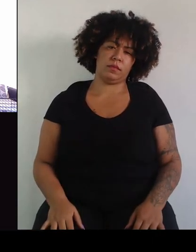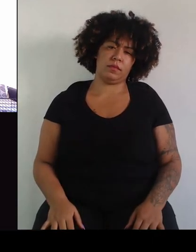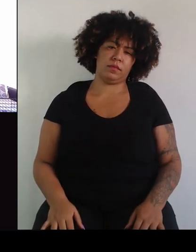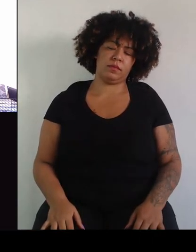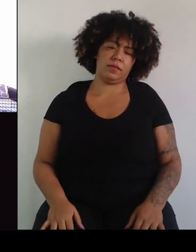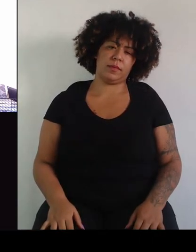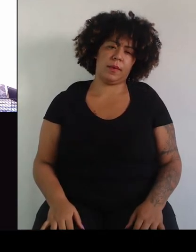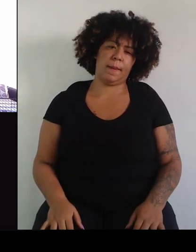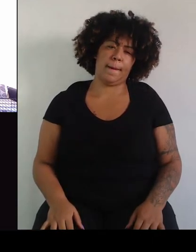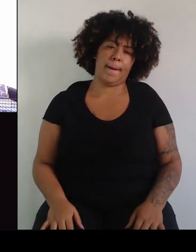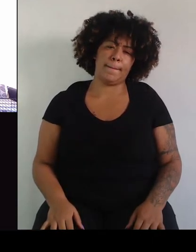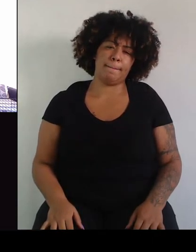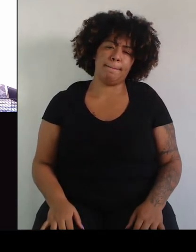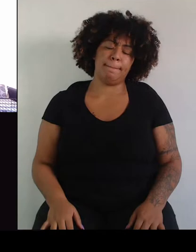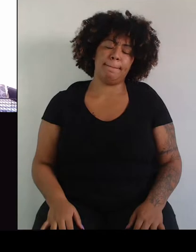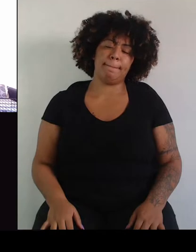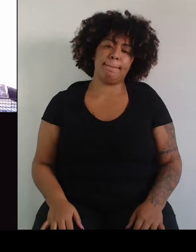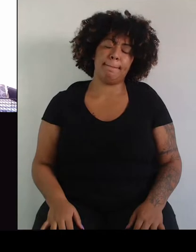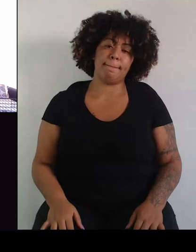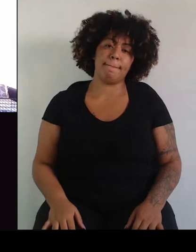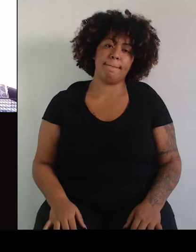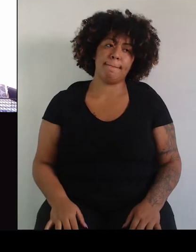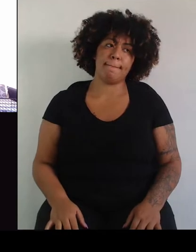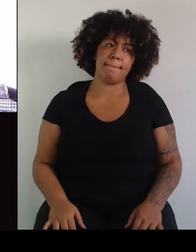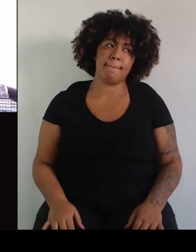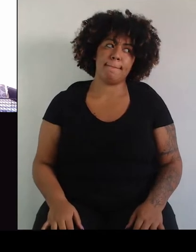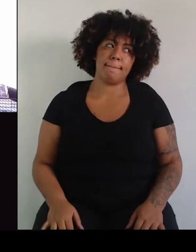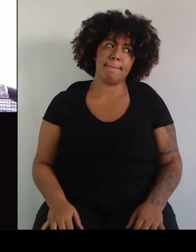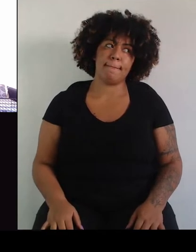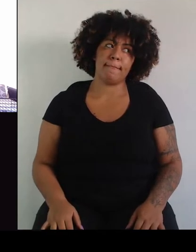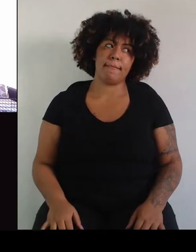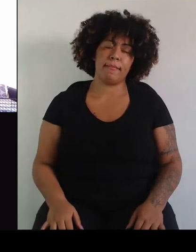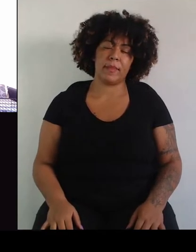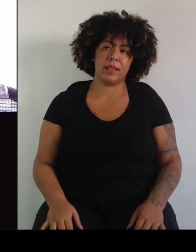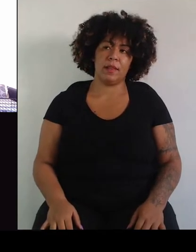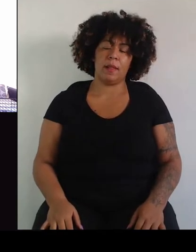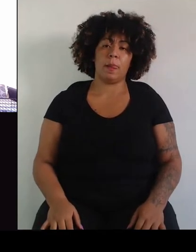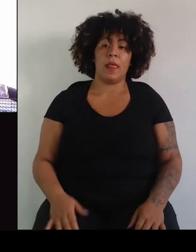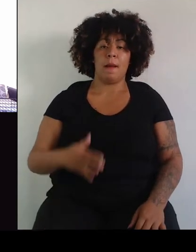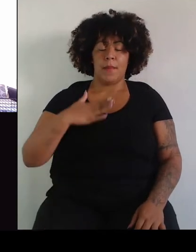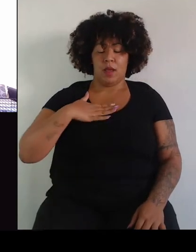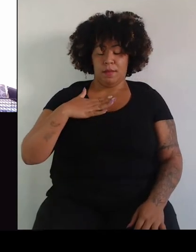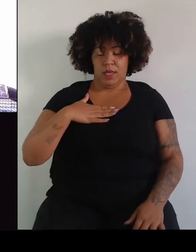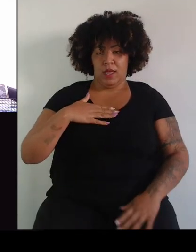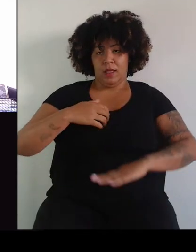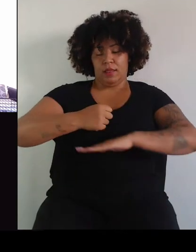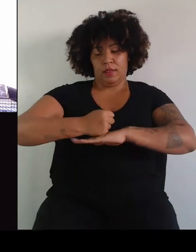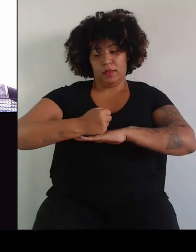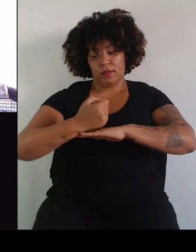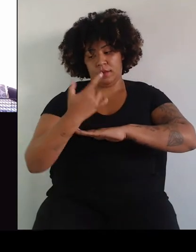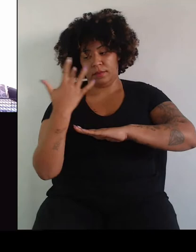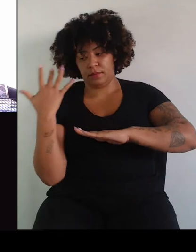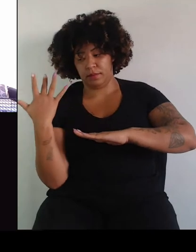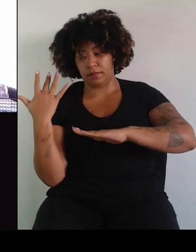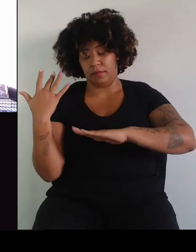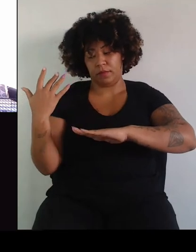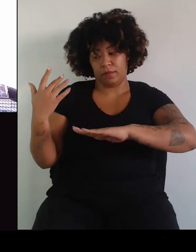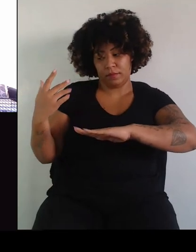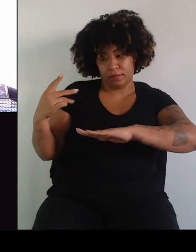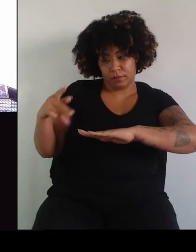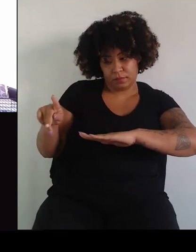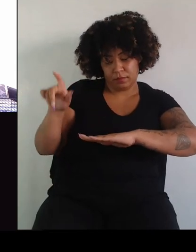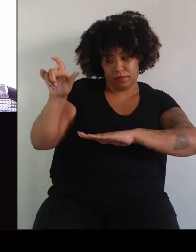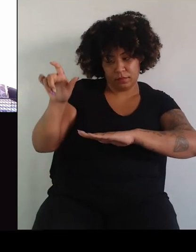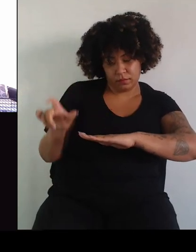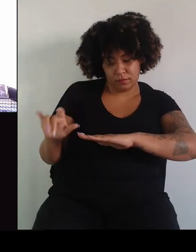para mim a questão da decolonização em bacon Eu Prefiro prefiro